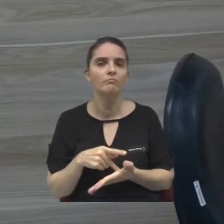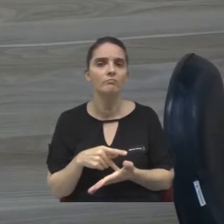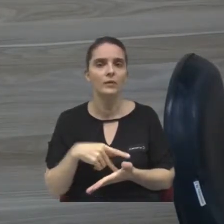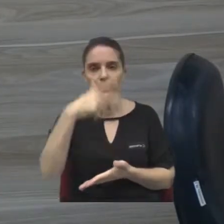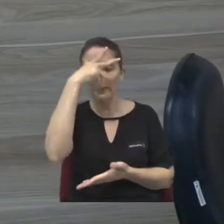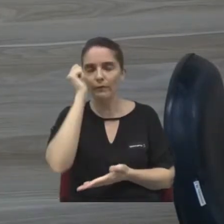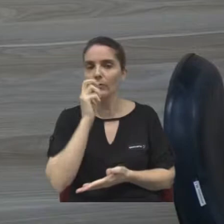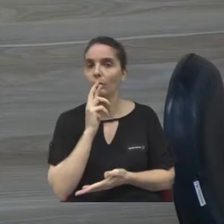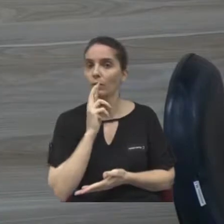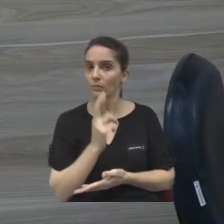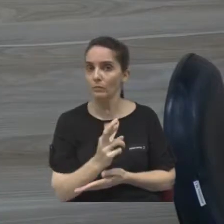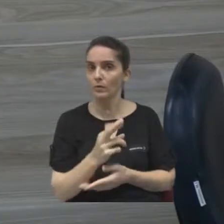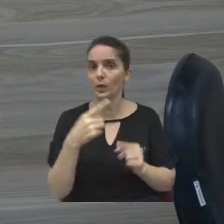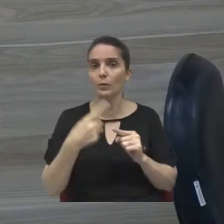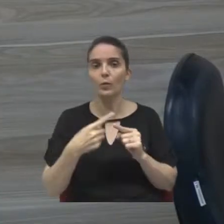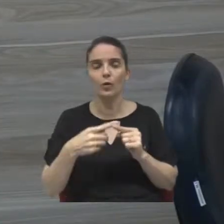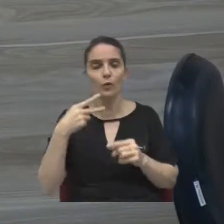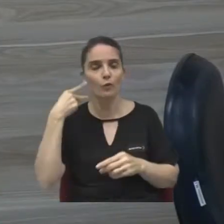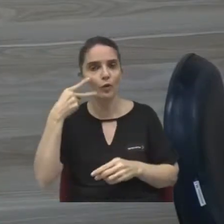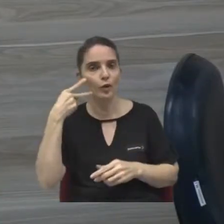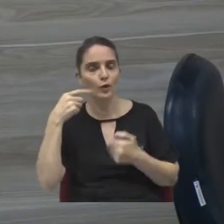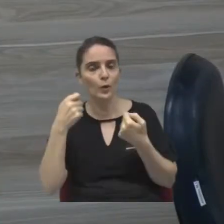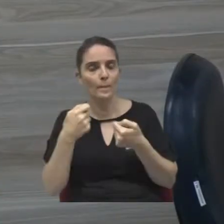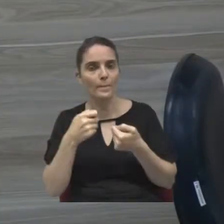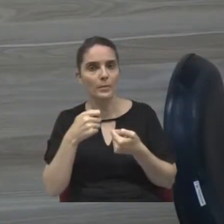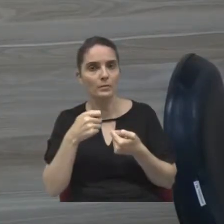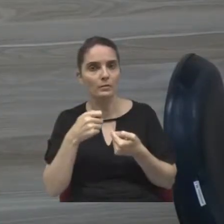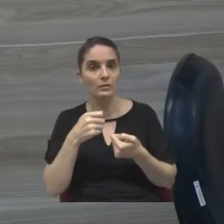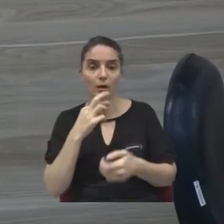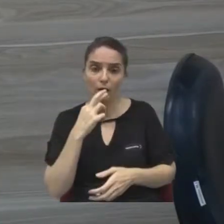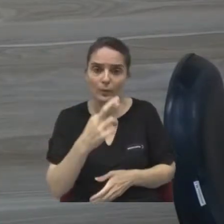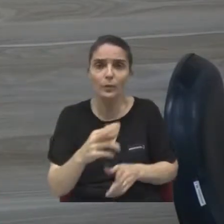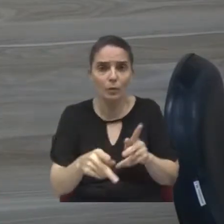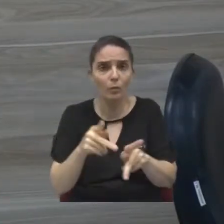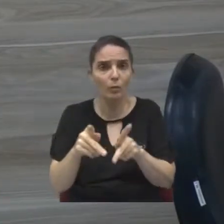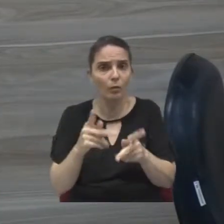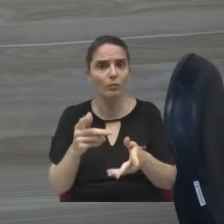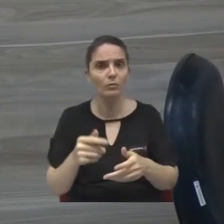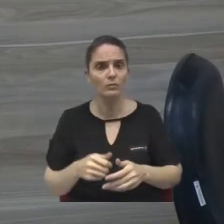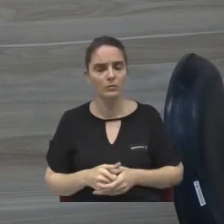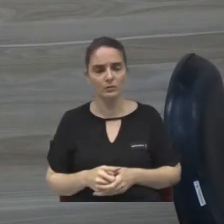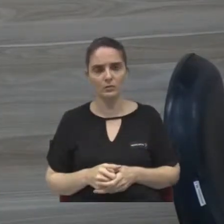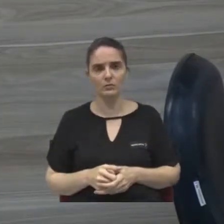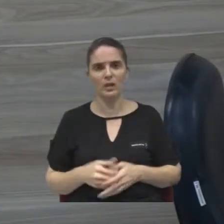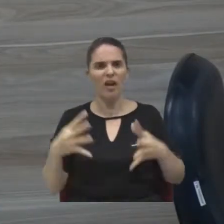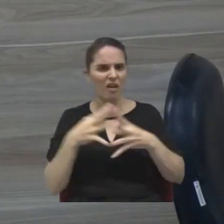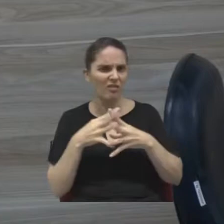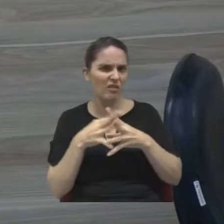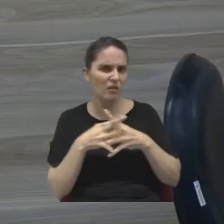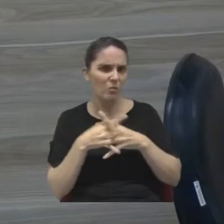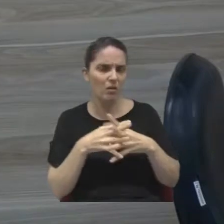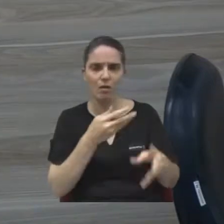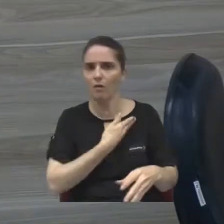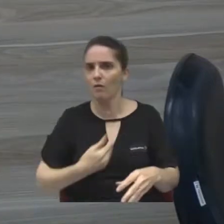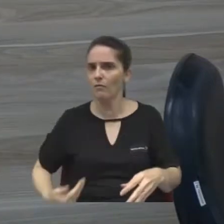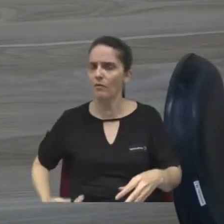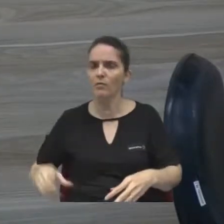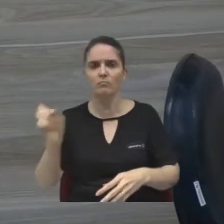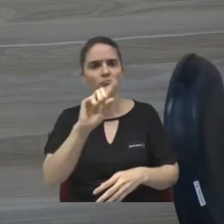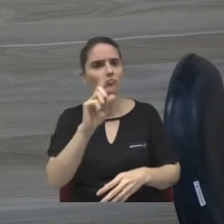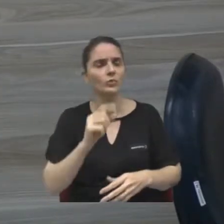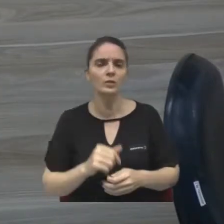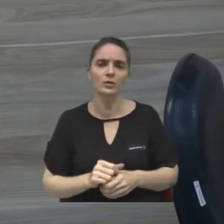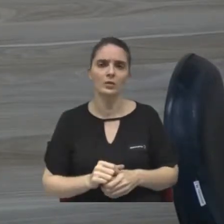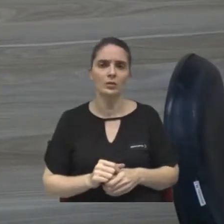para os munícipes, e não que nós queremos atrapalhar o governo, não, nós queremos trazer soluções também. Eu acho que nós temos que ser uma mão de 2